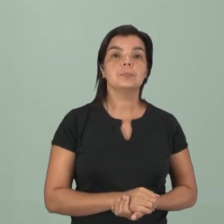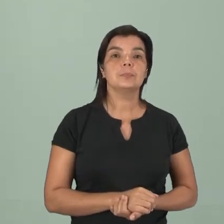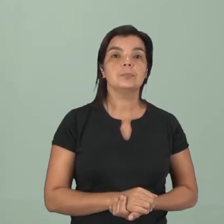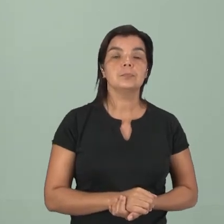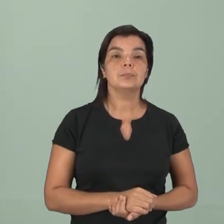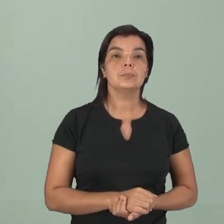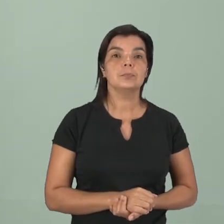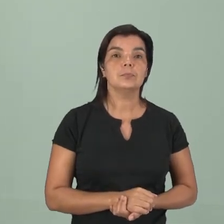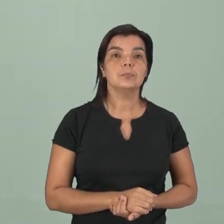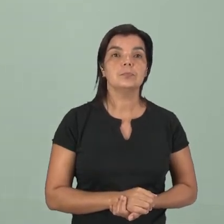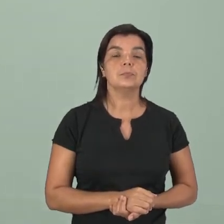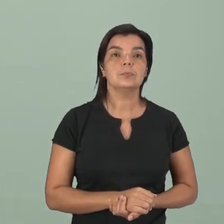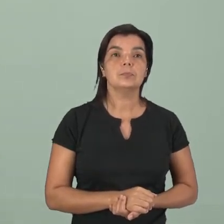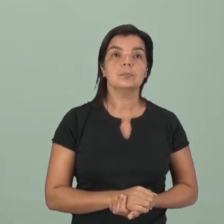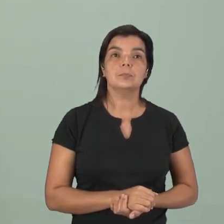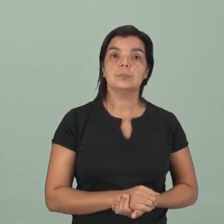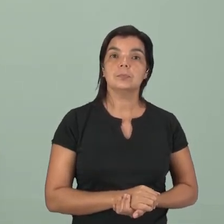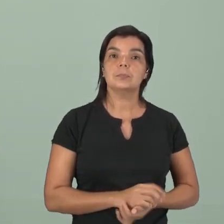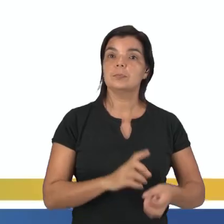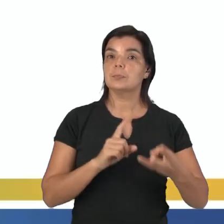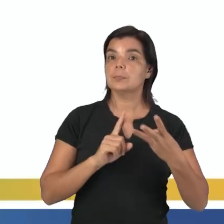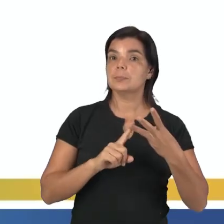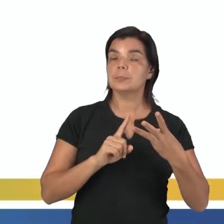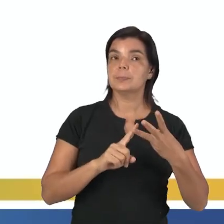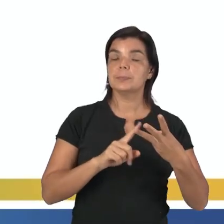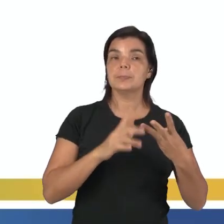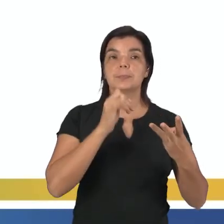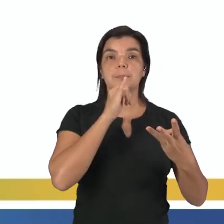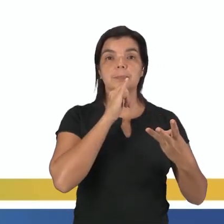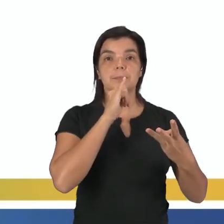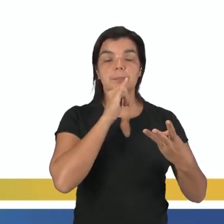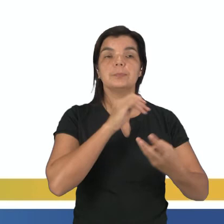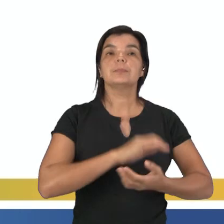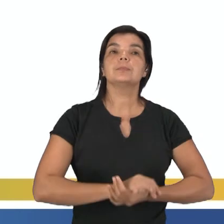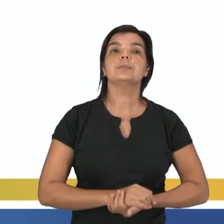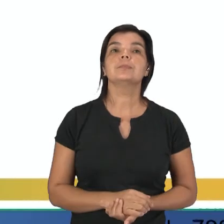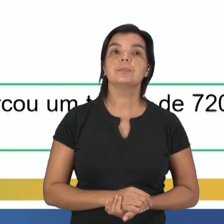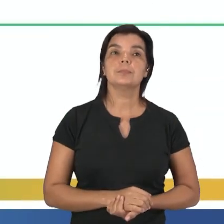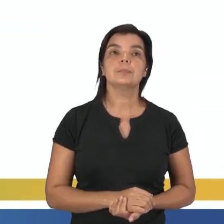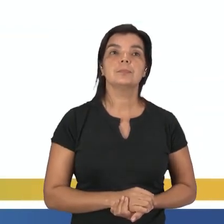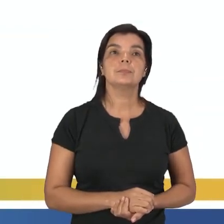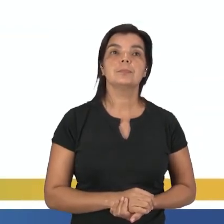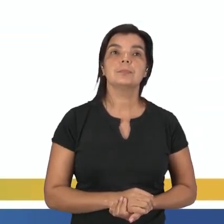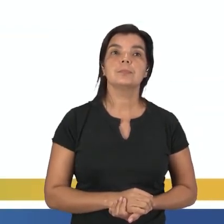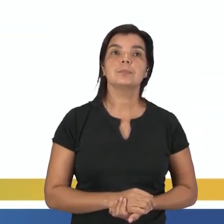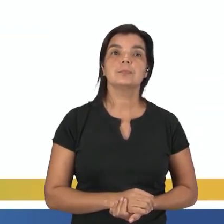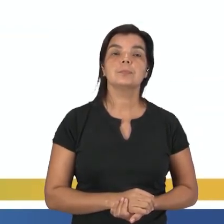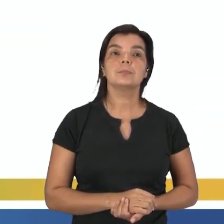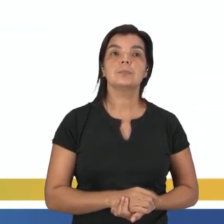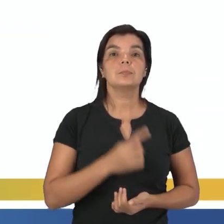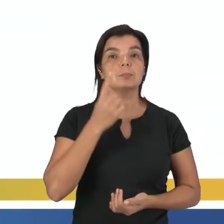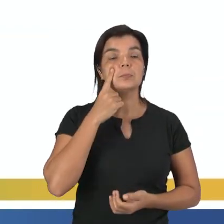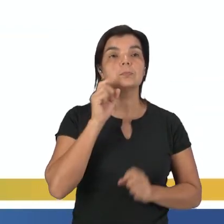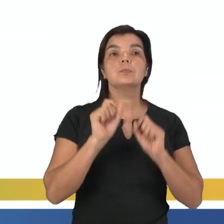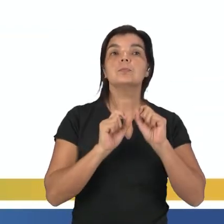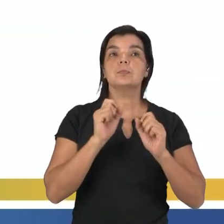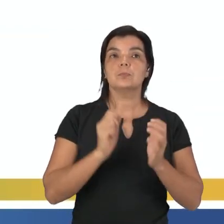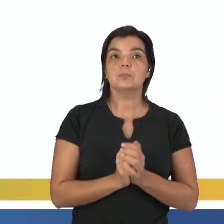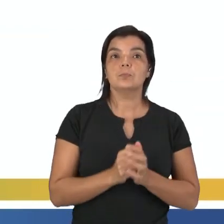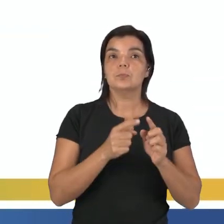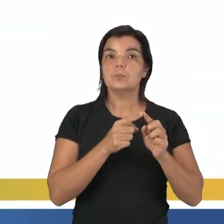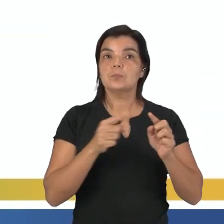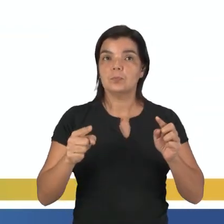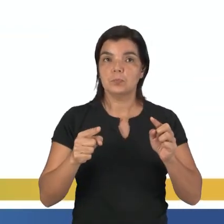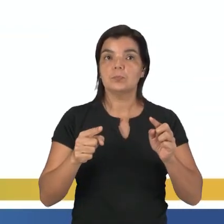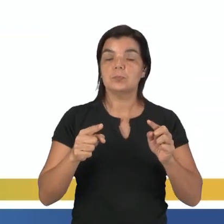nosso exemplo número 2, tá bom? Agora eu vou fazer com vocês o exemplo número 3, né? Que fala o seguinte: